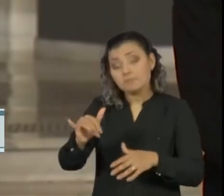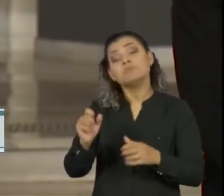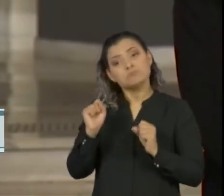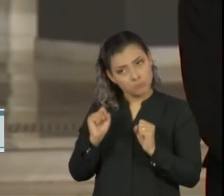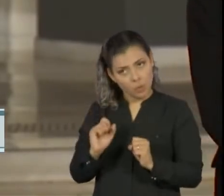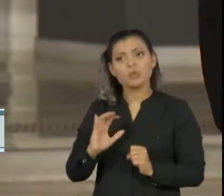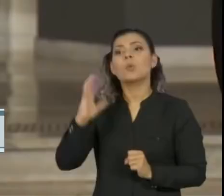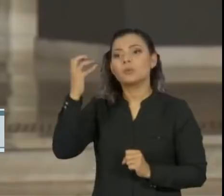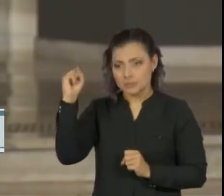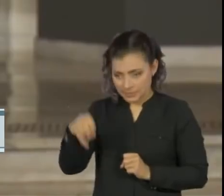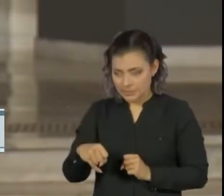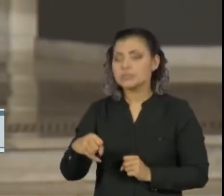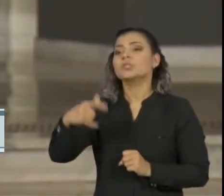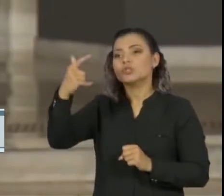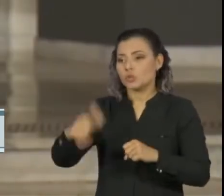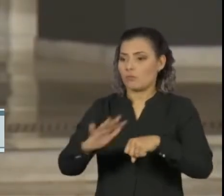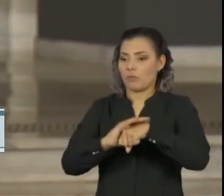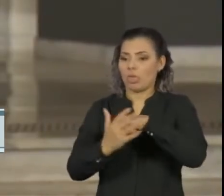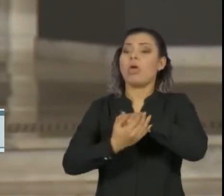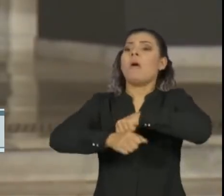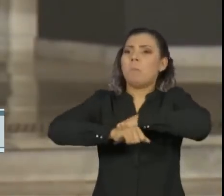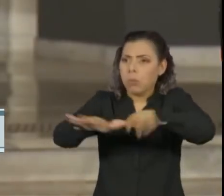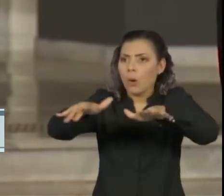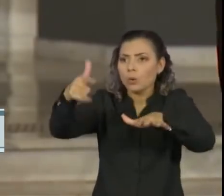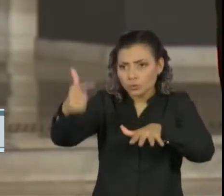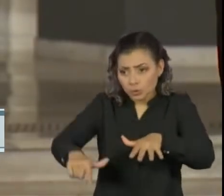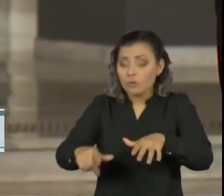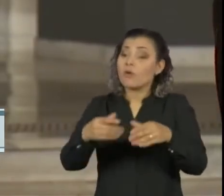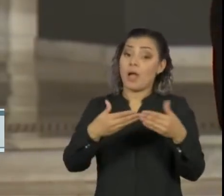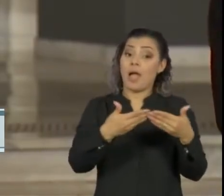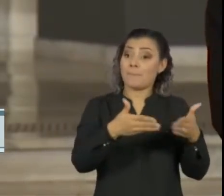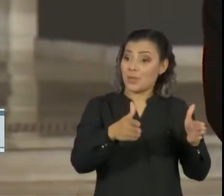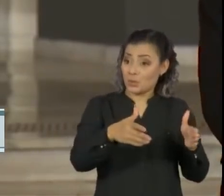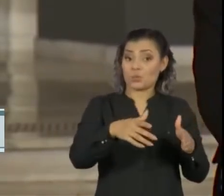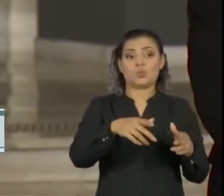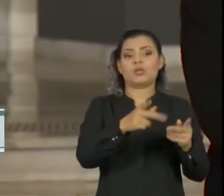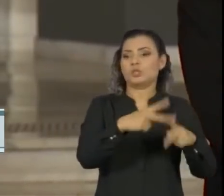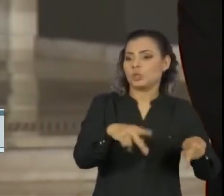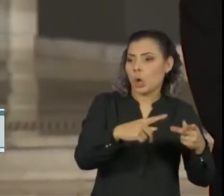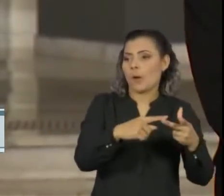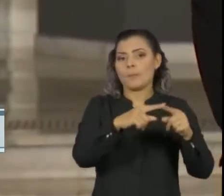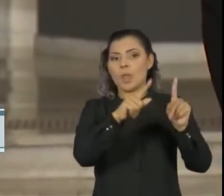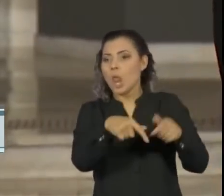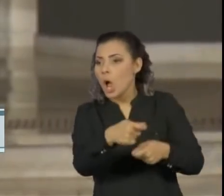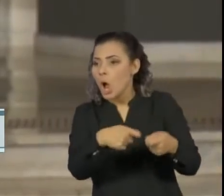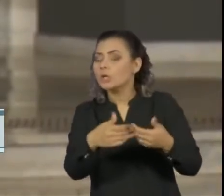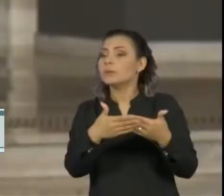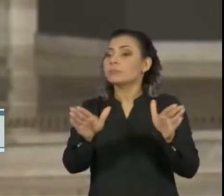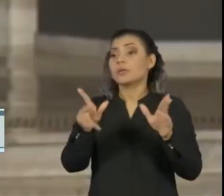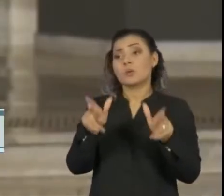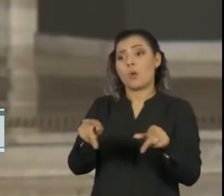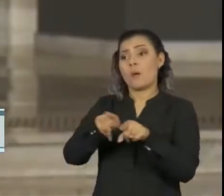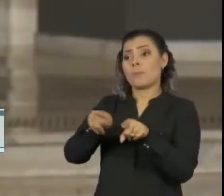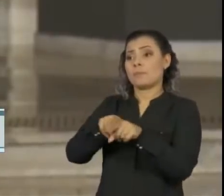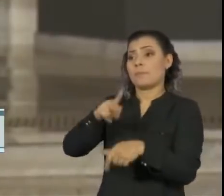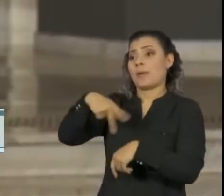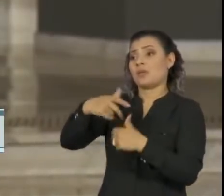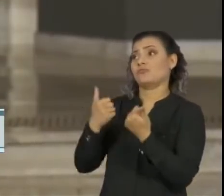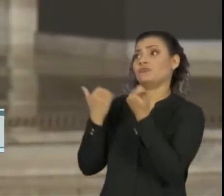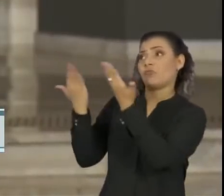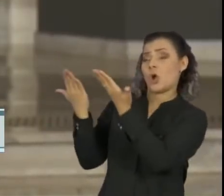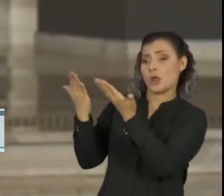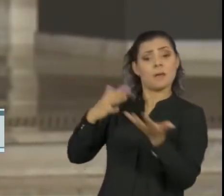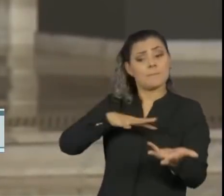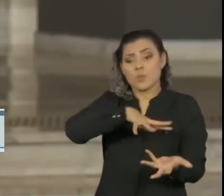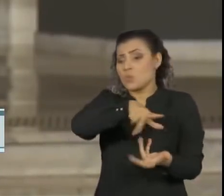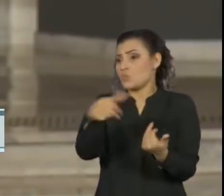existe, é real. Do mesmo jeito que a abertura em outras cidades ao longo do mundo, ela foi monitorada e quando